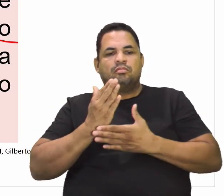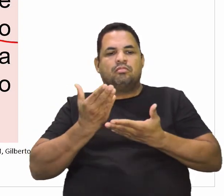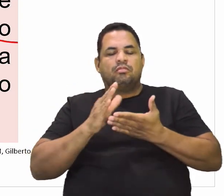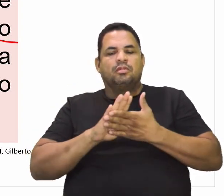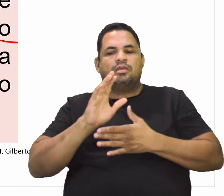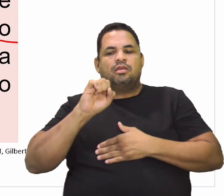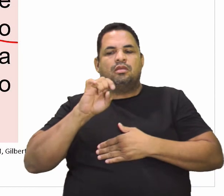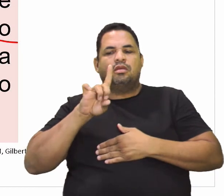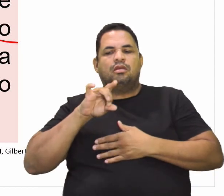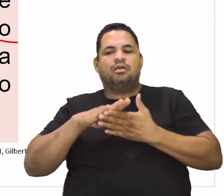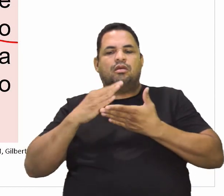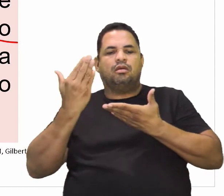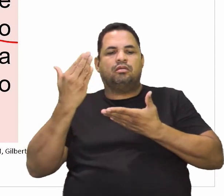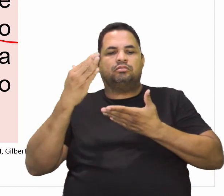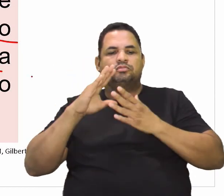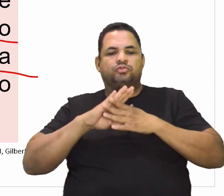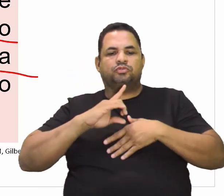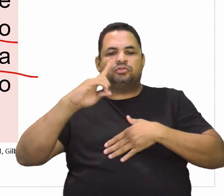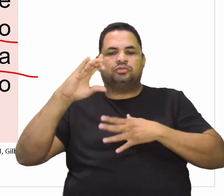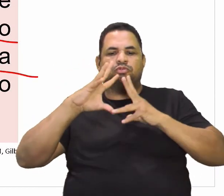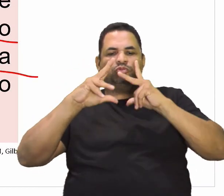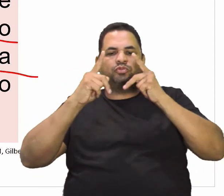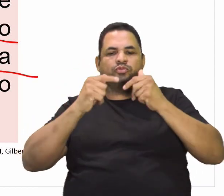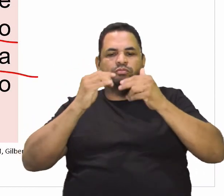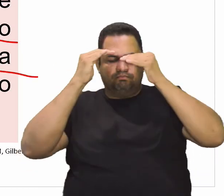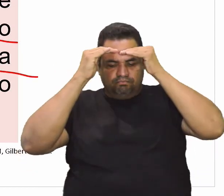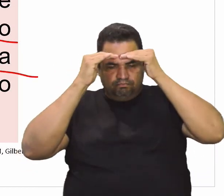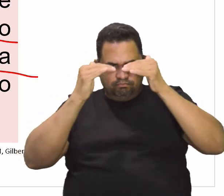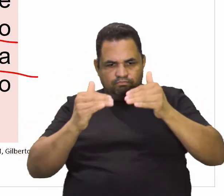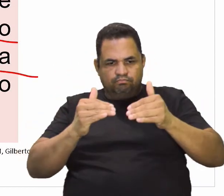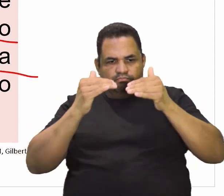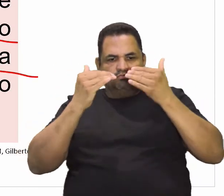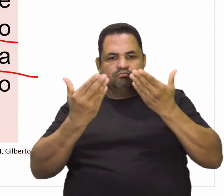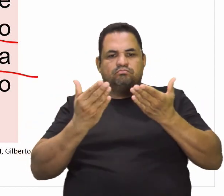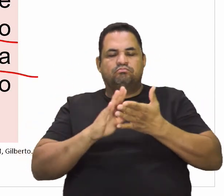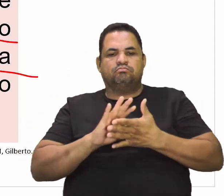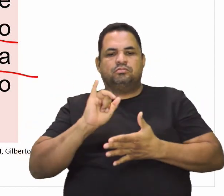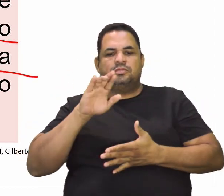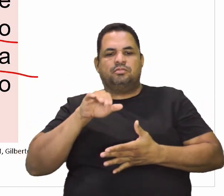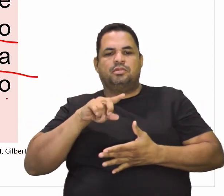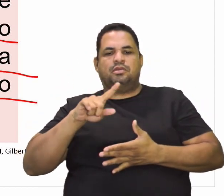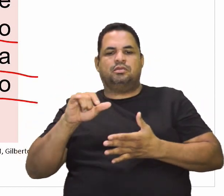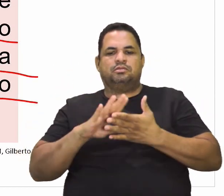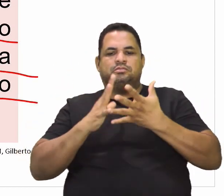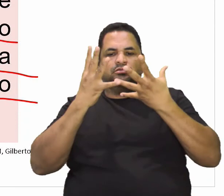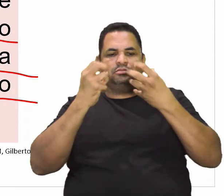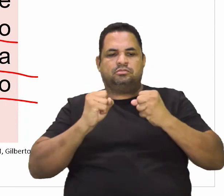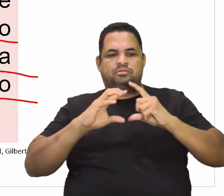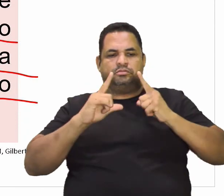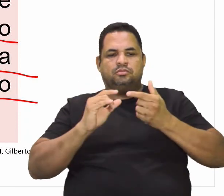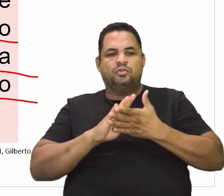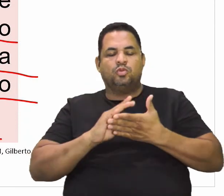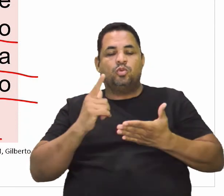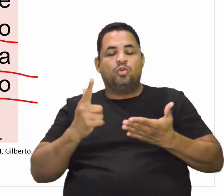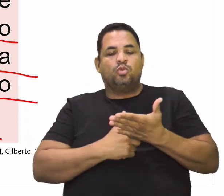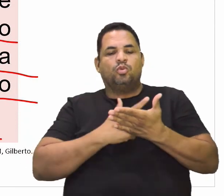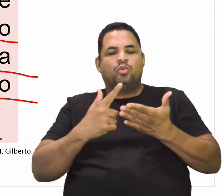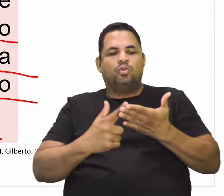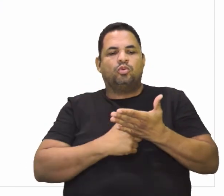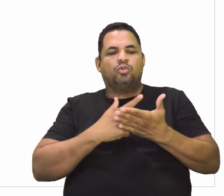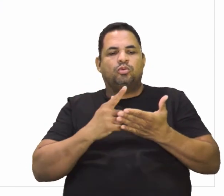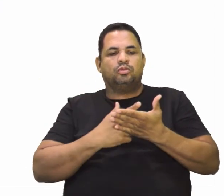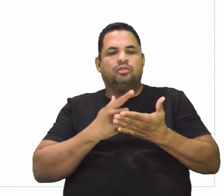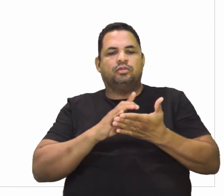por Alá. Todos os fiéis devem obediência incondicional ao imã e aceitem somente o Alcorão como